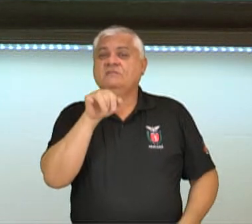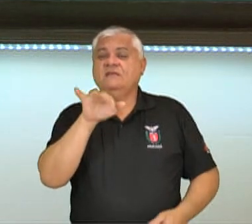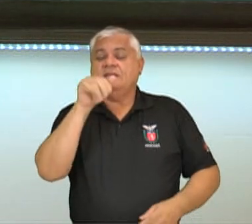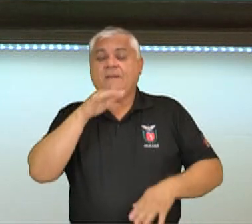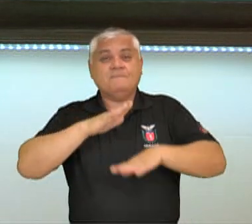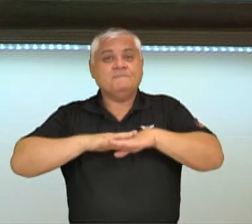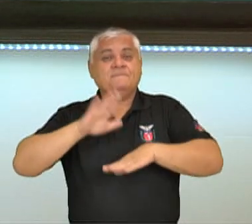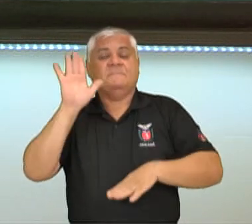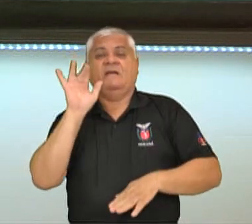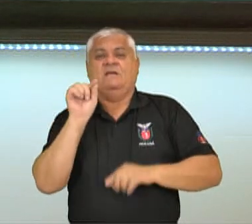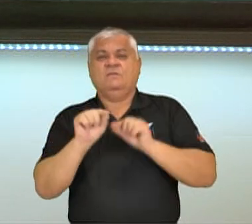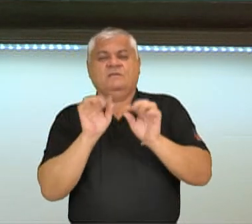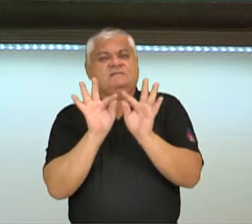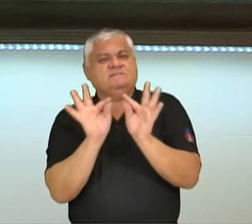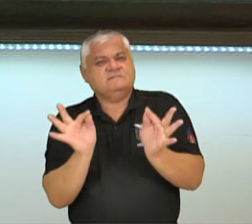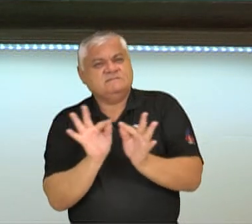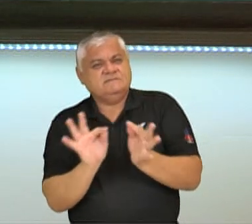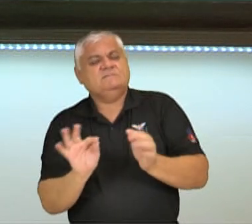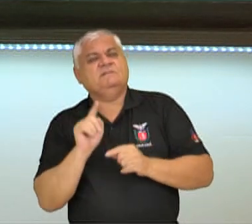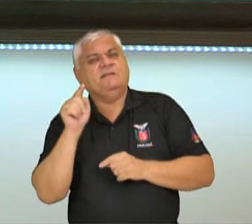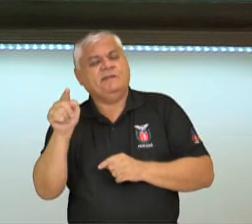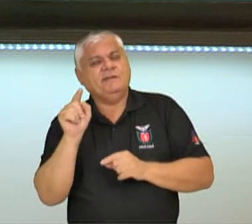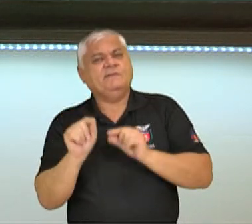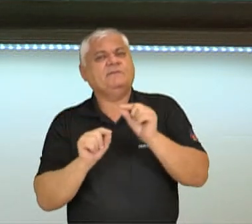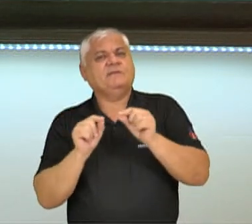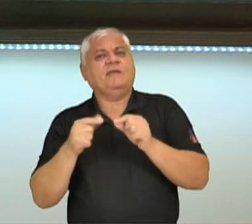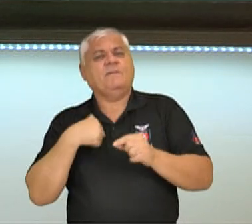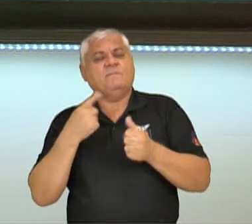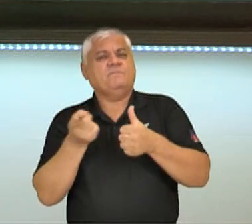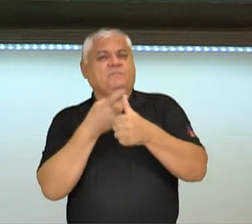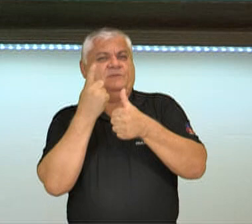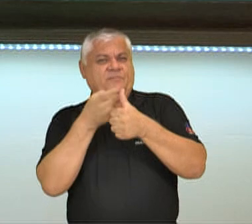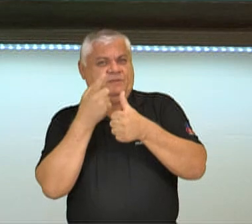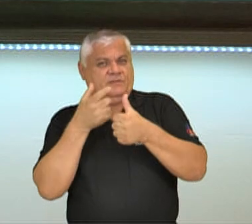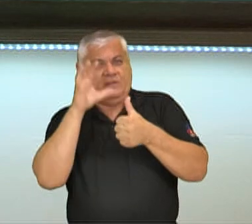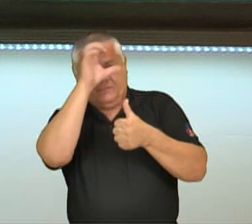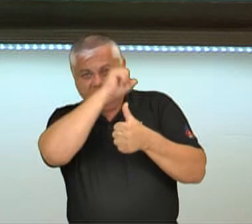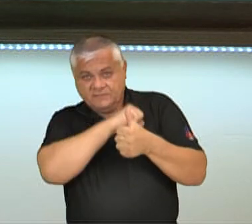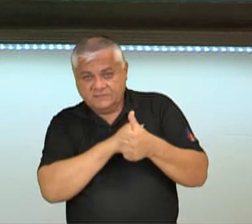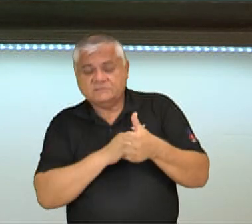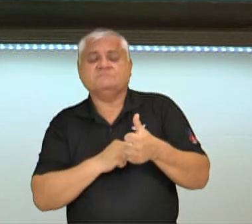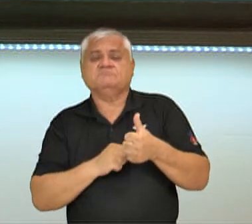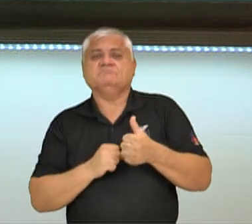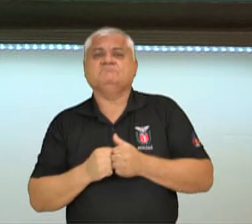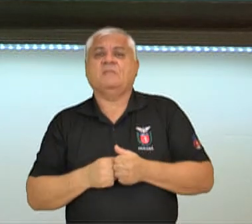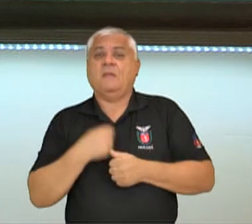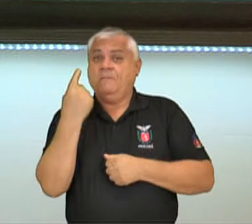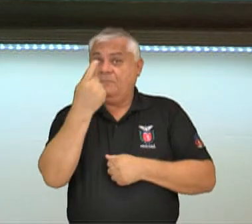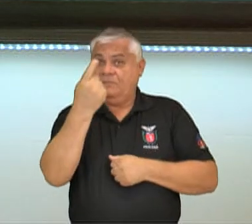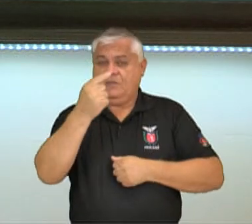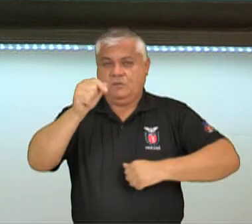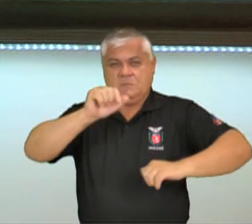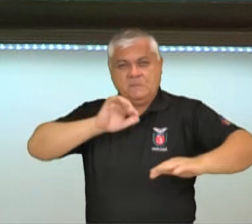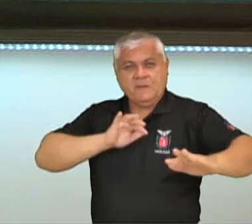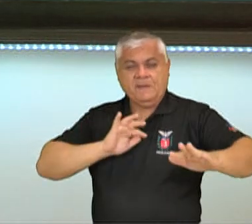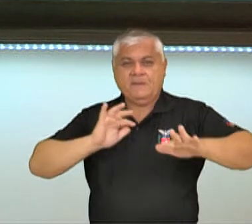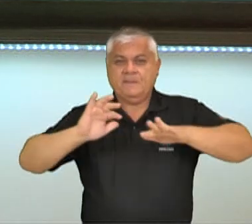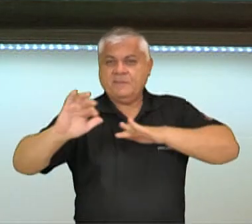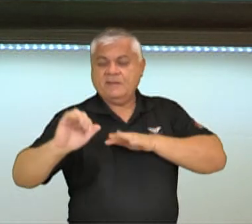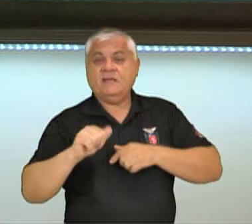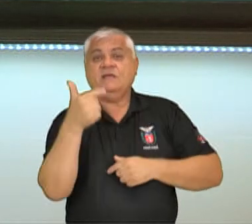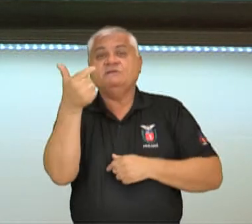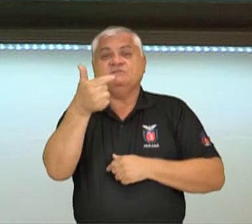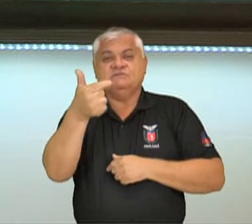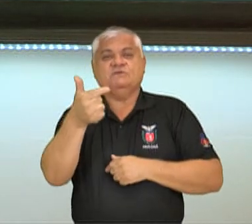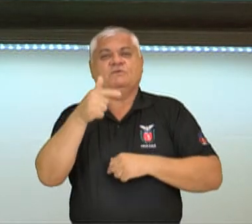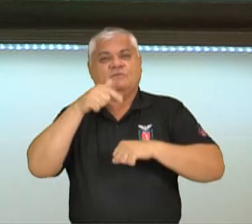mais simples de ser executado e um dos primeiros que a gente aprende logo depois da ginga, a perna que está lá atrás,